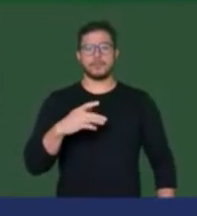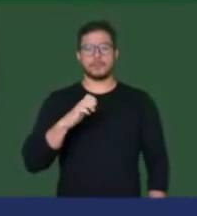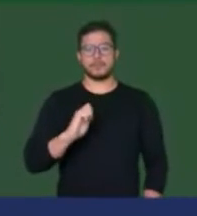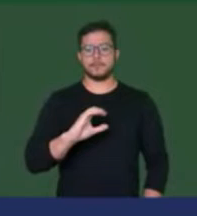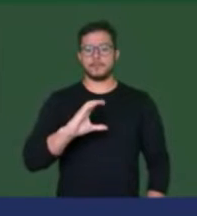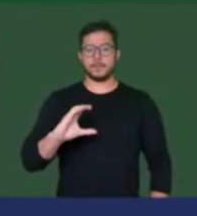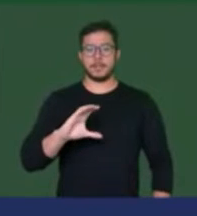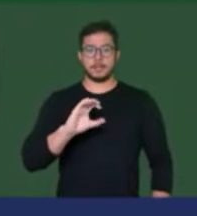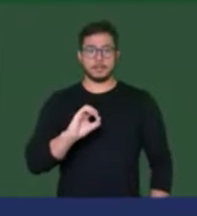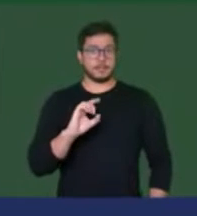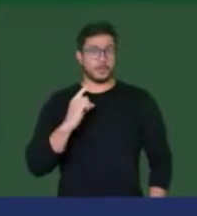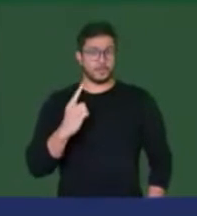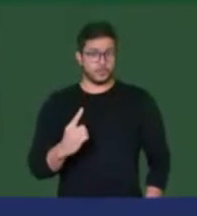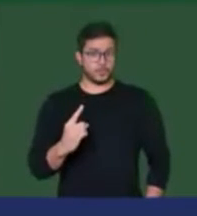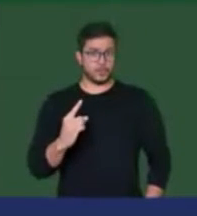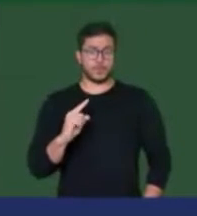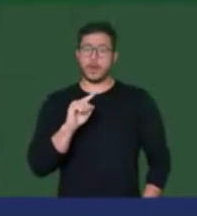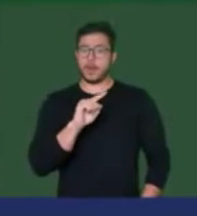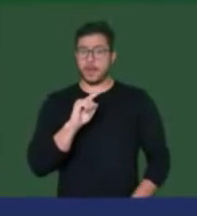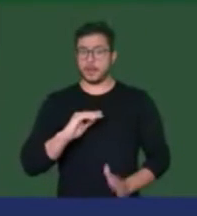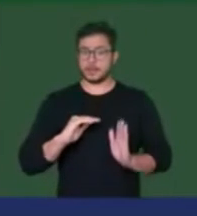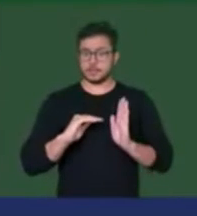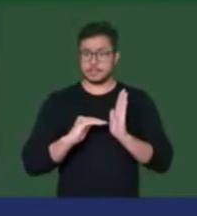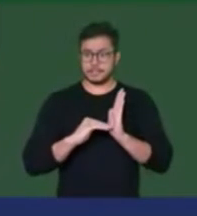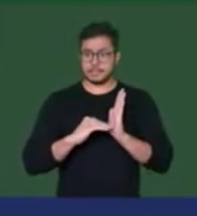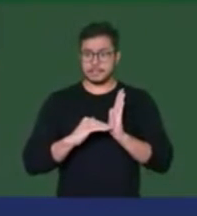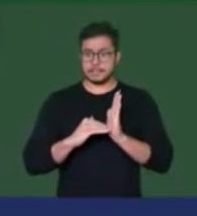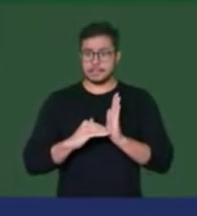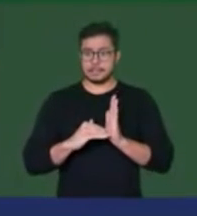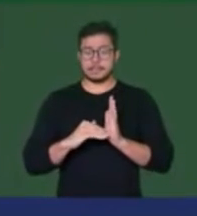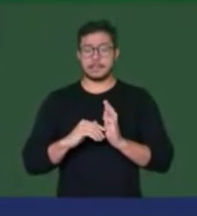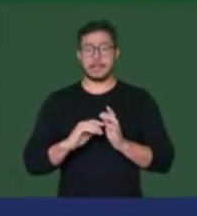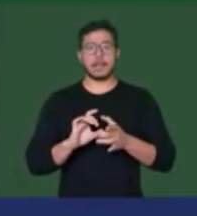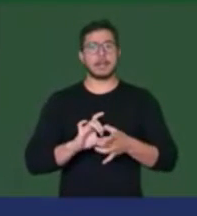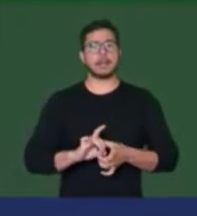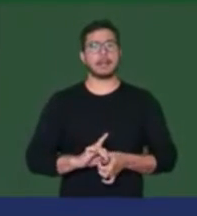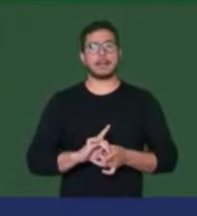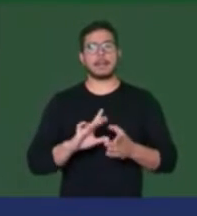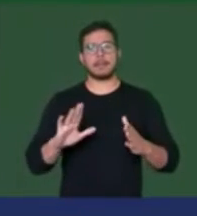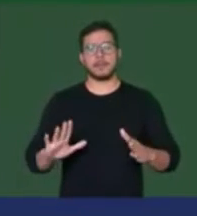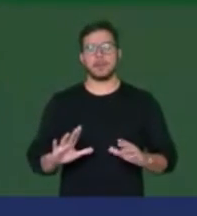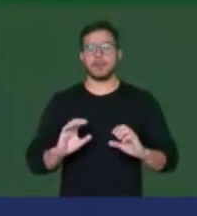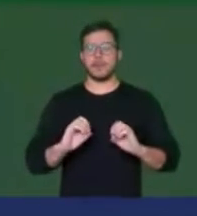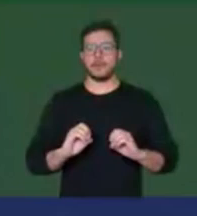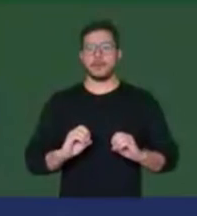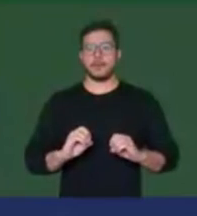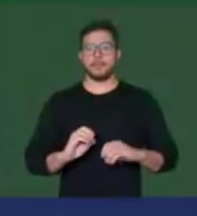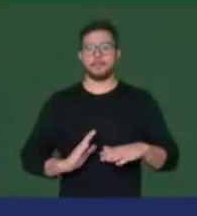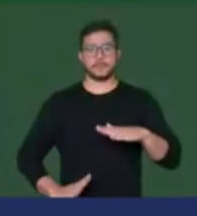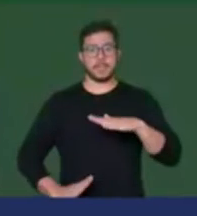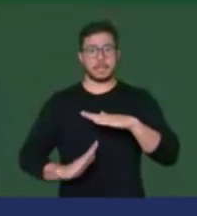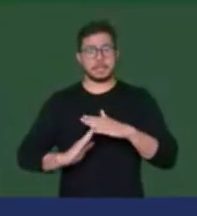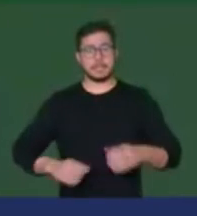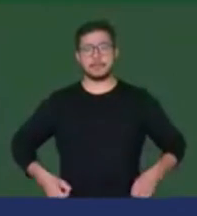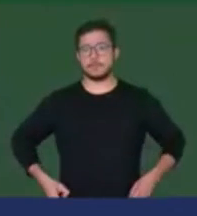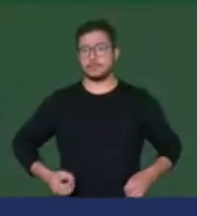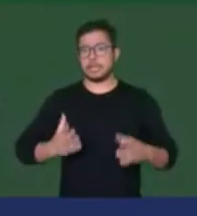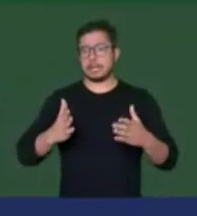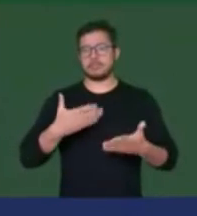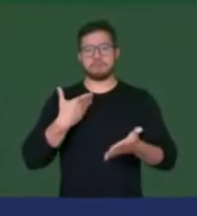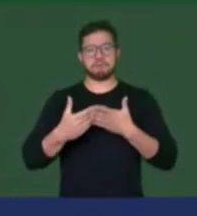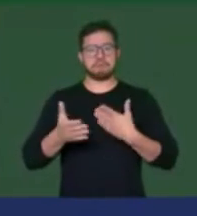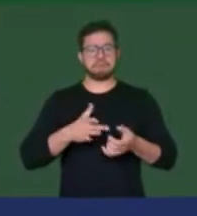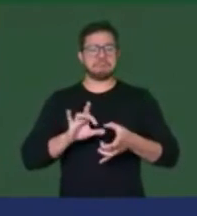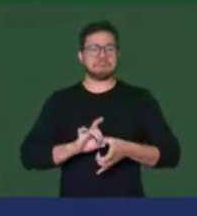Federal, permitindo o rompimento do teto de gastos, coisa que o